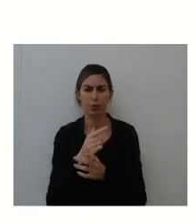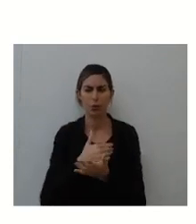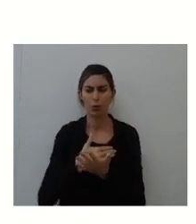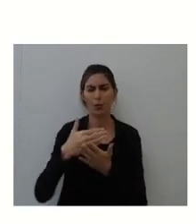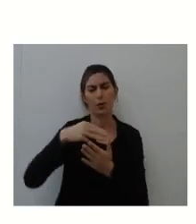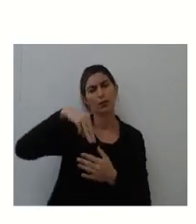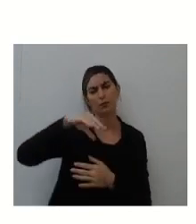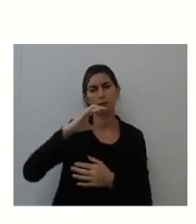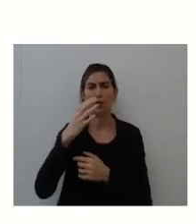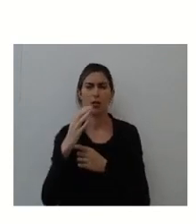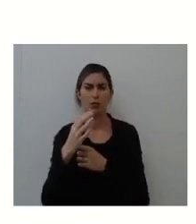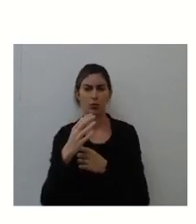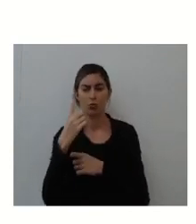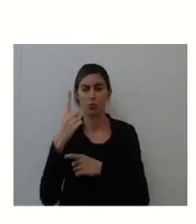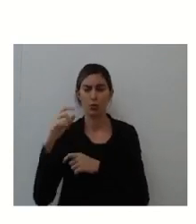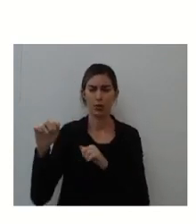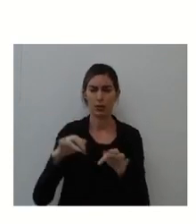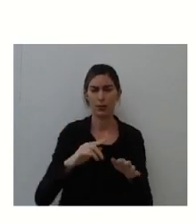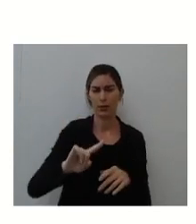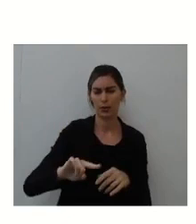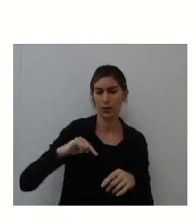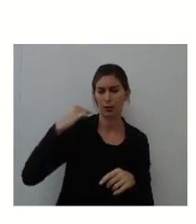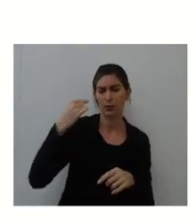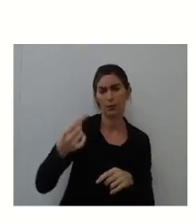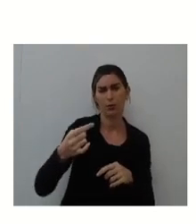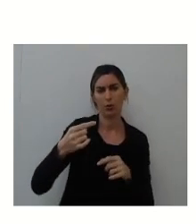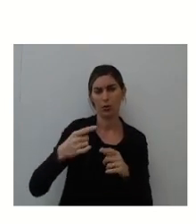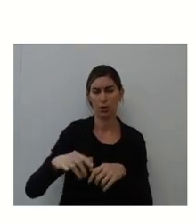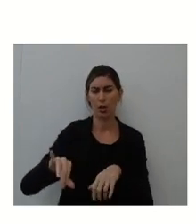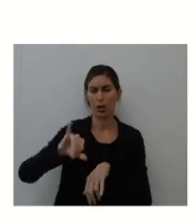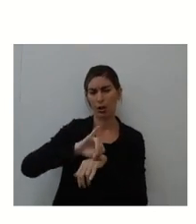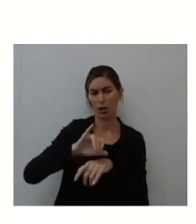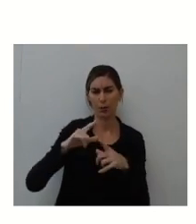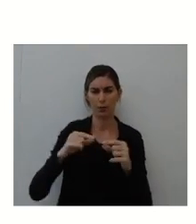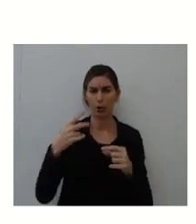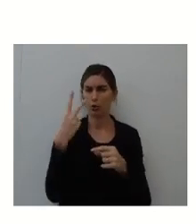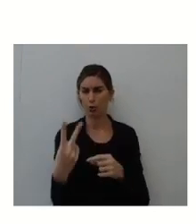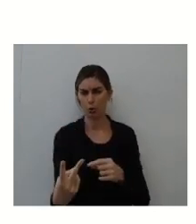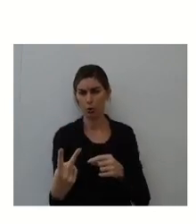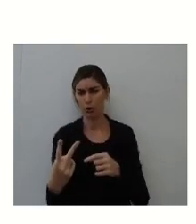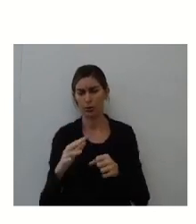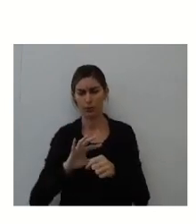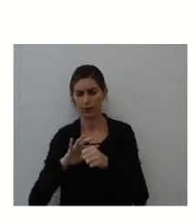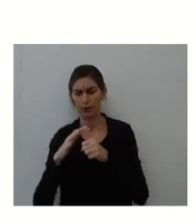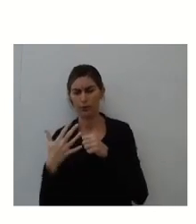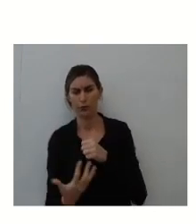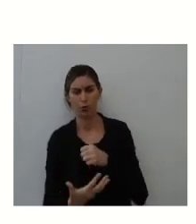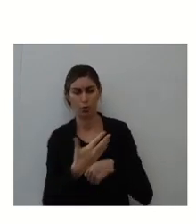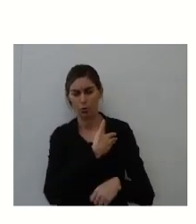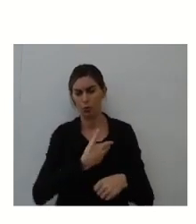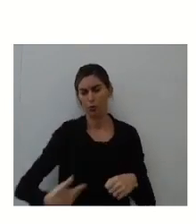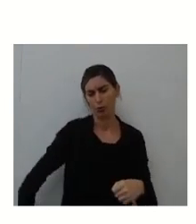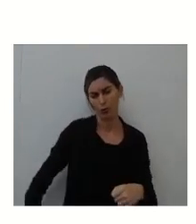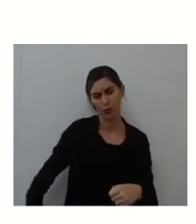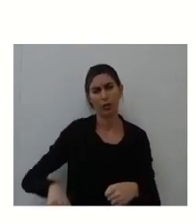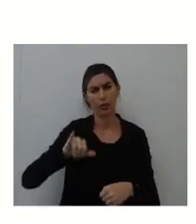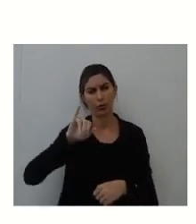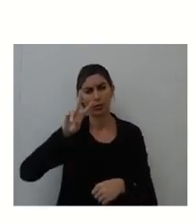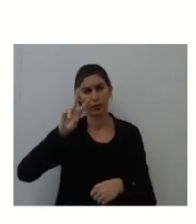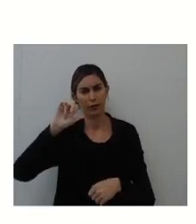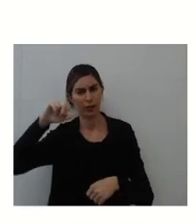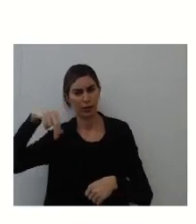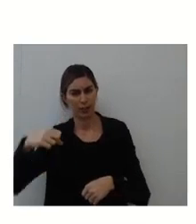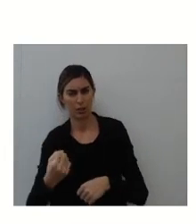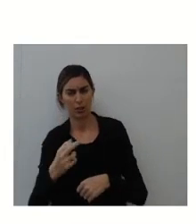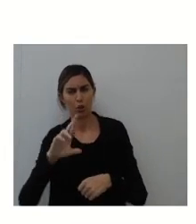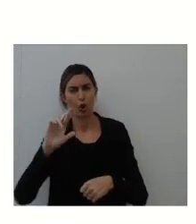de março. Uma semana depois, quando a capital confirmava 2 pacientes infectados, o governador Ibanez Rocha assinou o